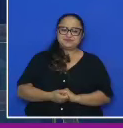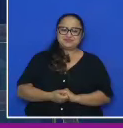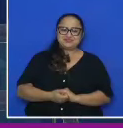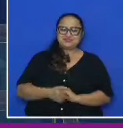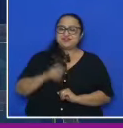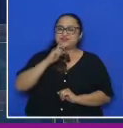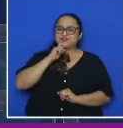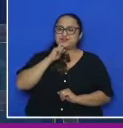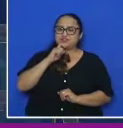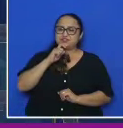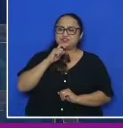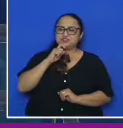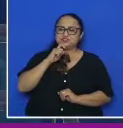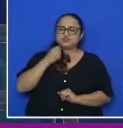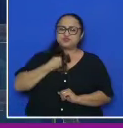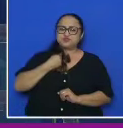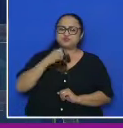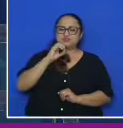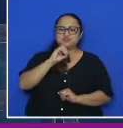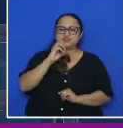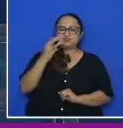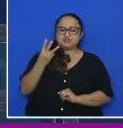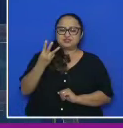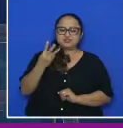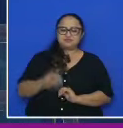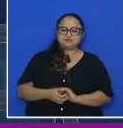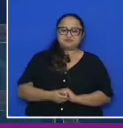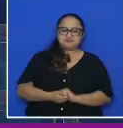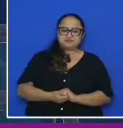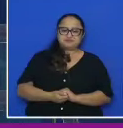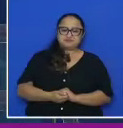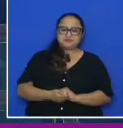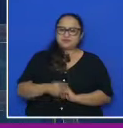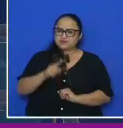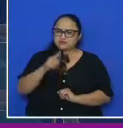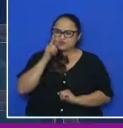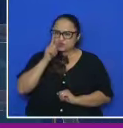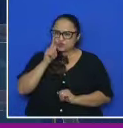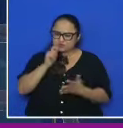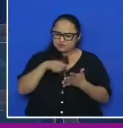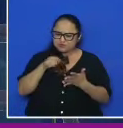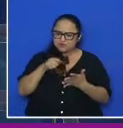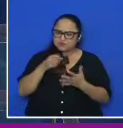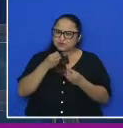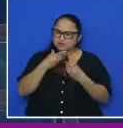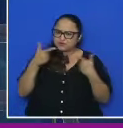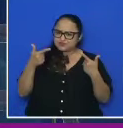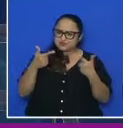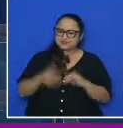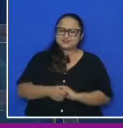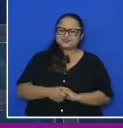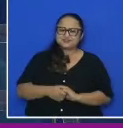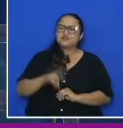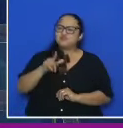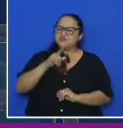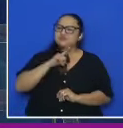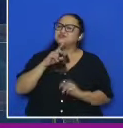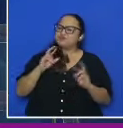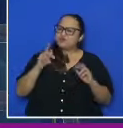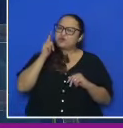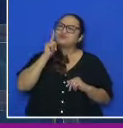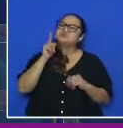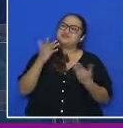Bola verde, número 03. Verde 03. E aí, começou marcando. Boa sorte. Você tem muitas chances